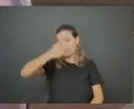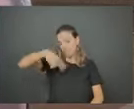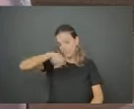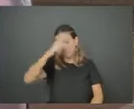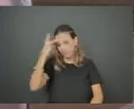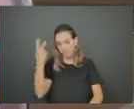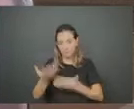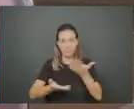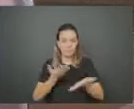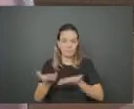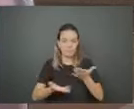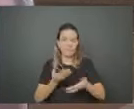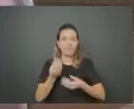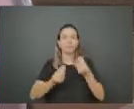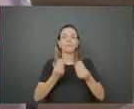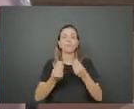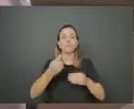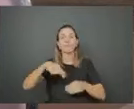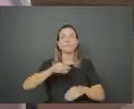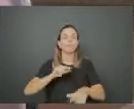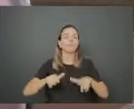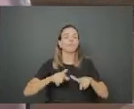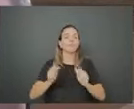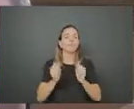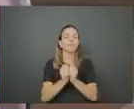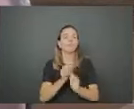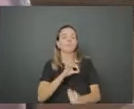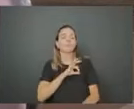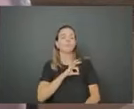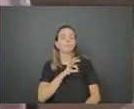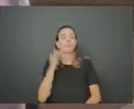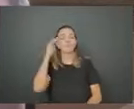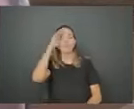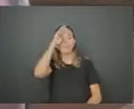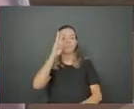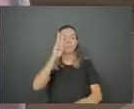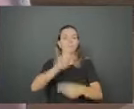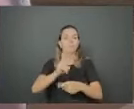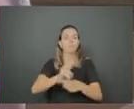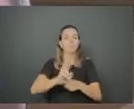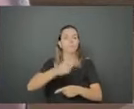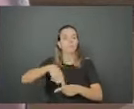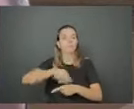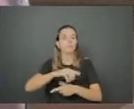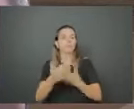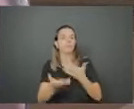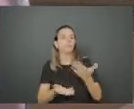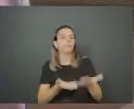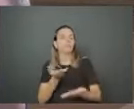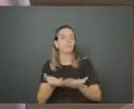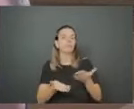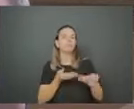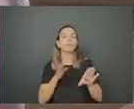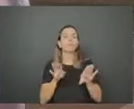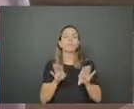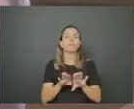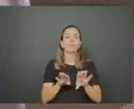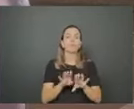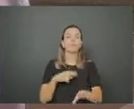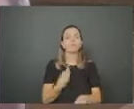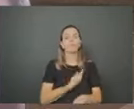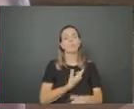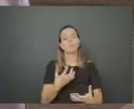questão da Polícia Militar no cuidado desses servidores? E também a nossa preocupação, a gente sabe que